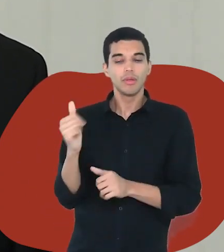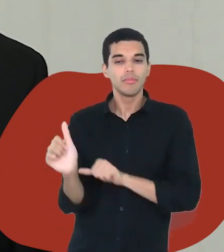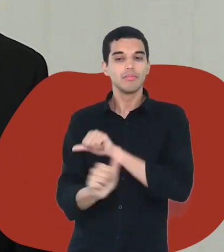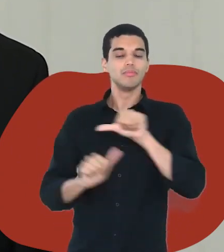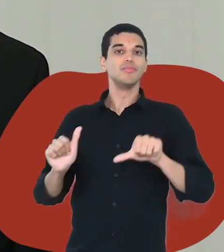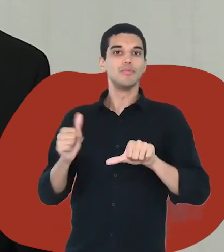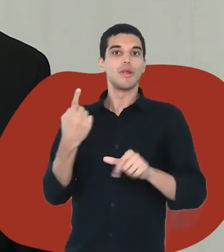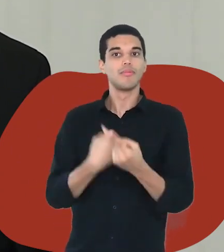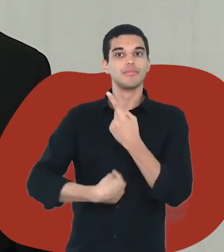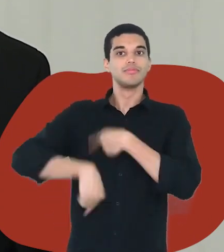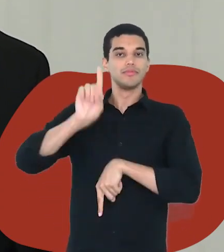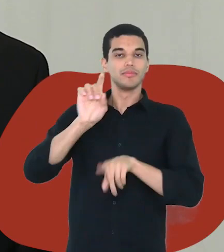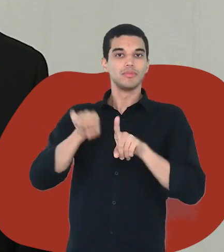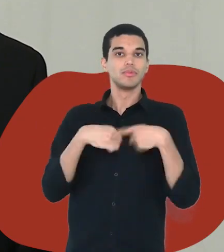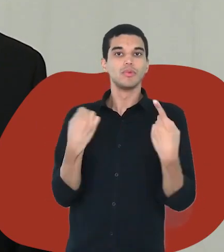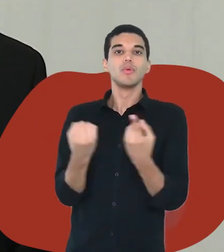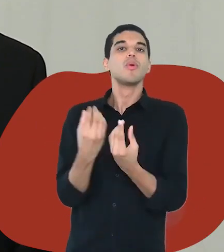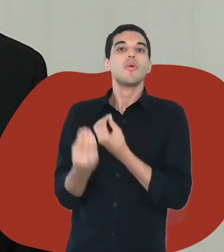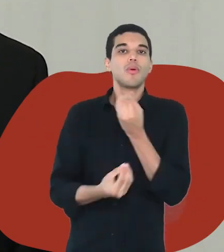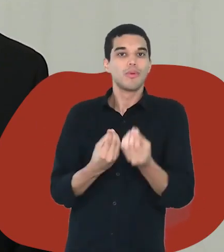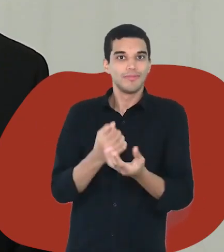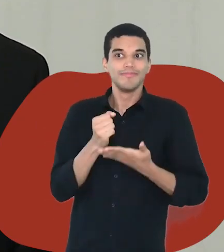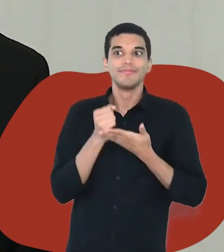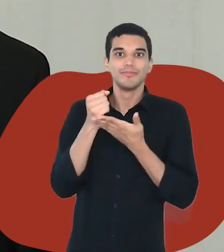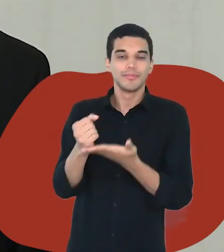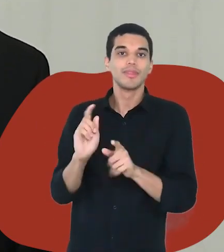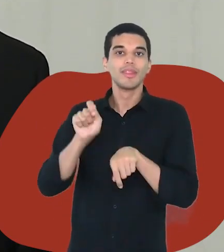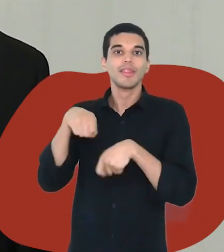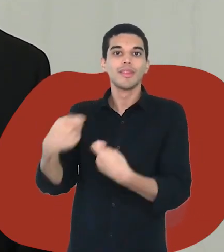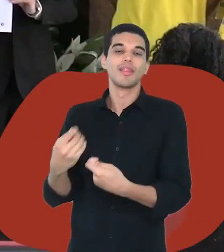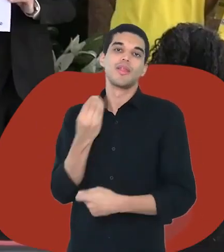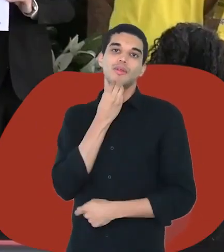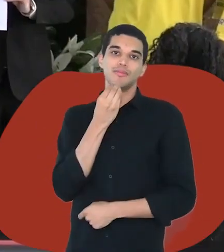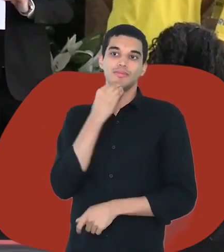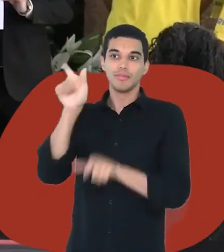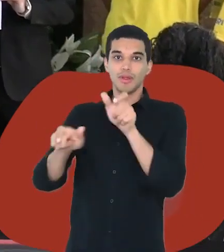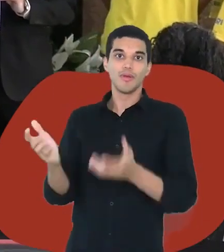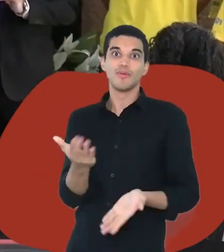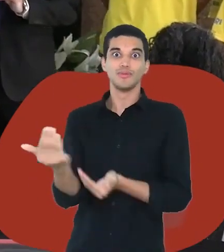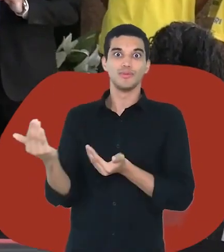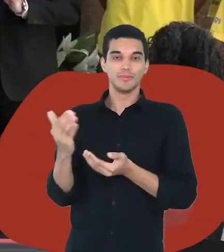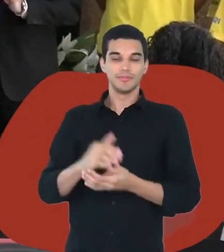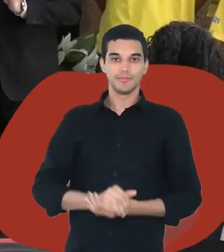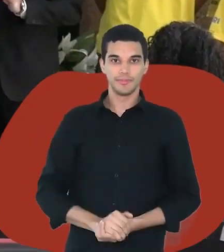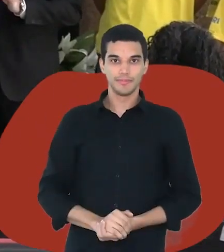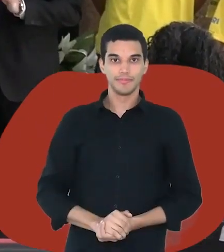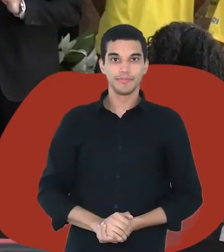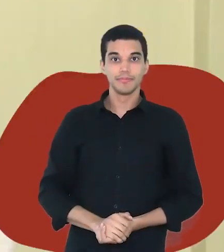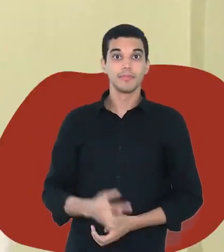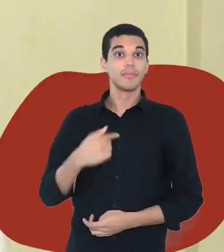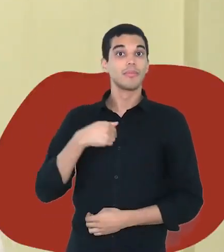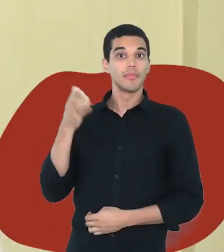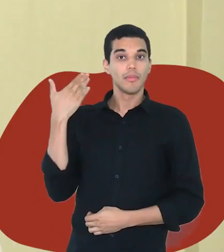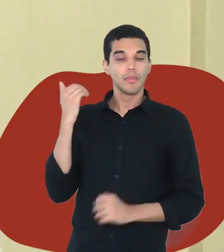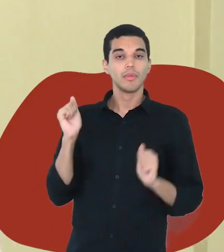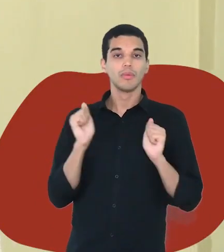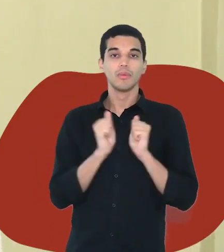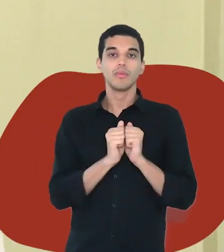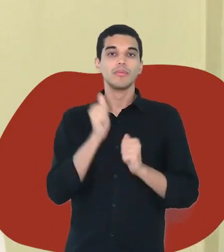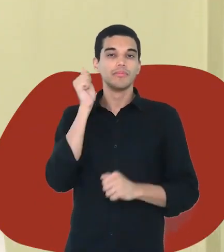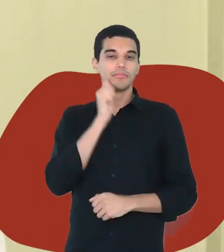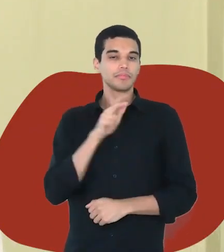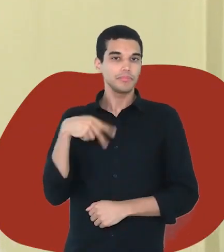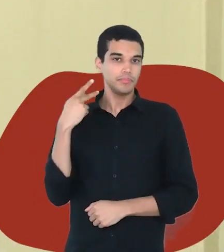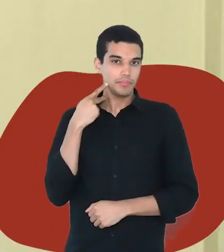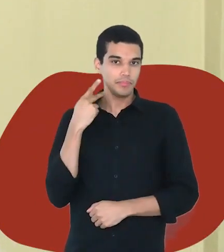essa transformação fazer essa diferença na vida da população do que dando uma oportunidade aos nossos jovens eu tive do Dr